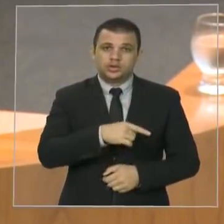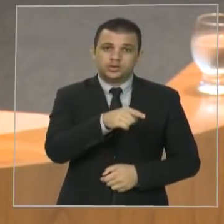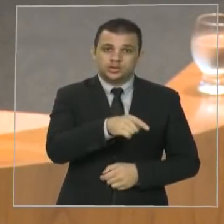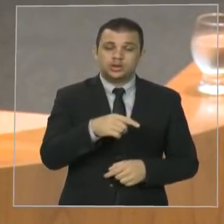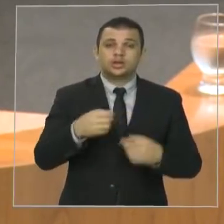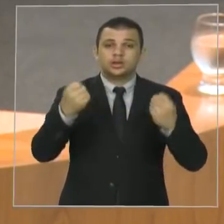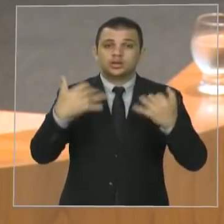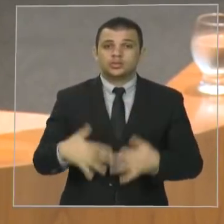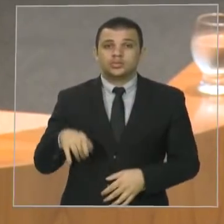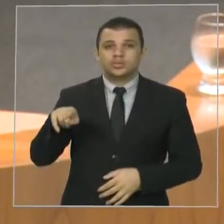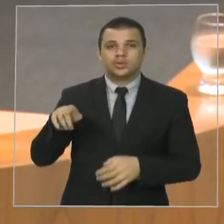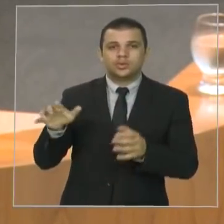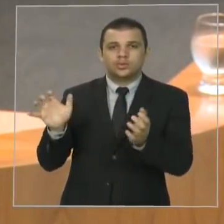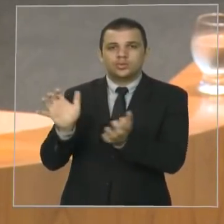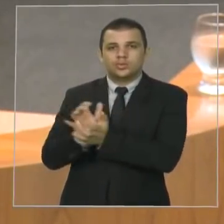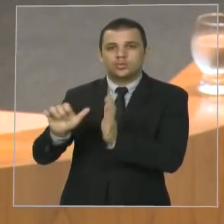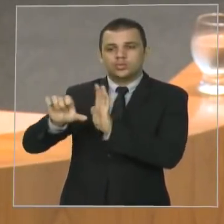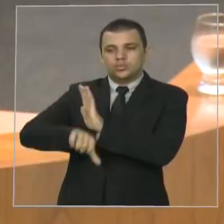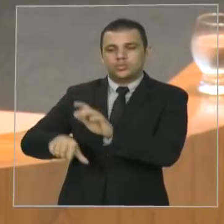para os outros estados,